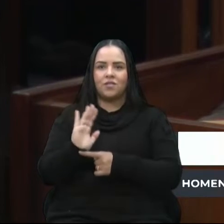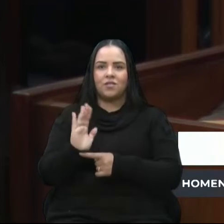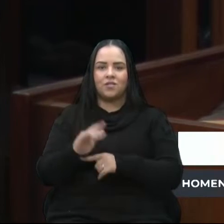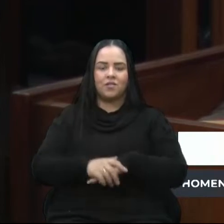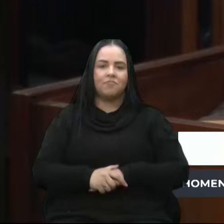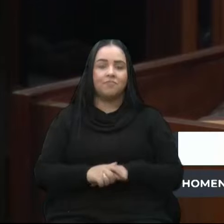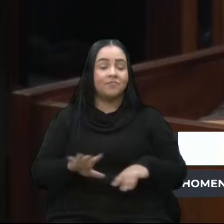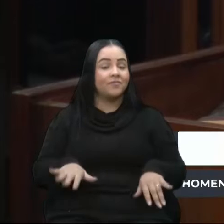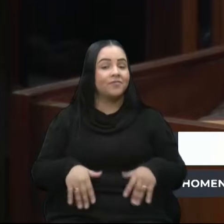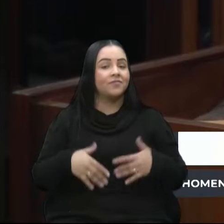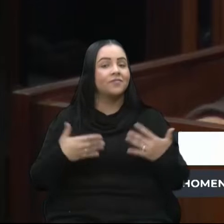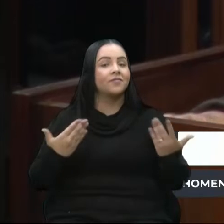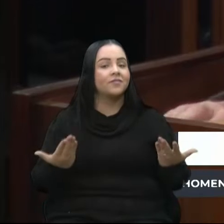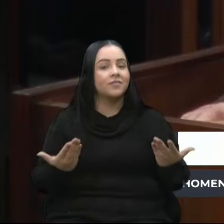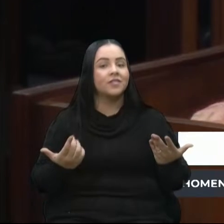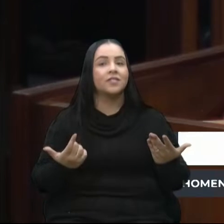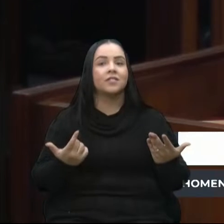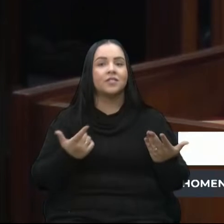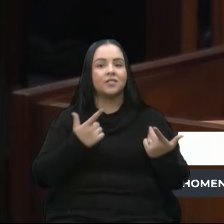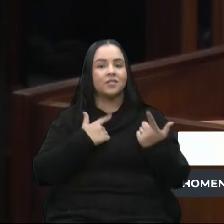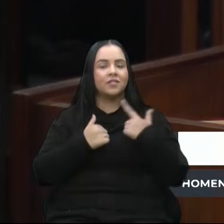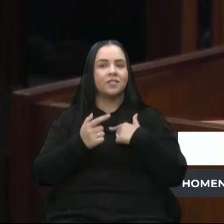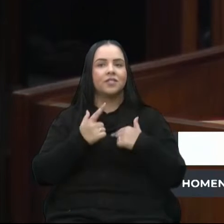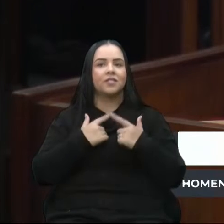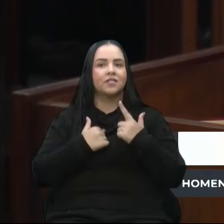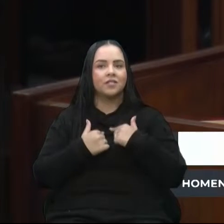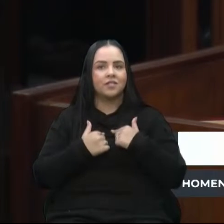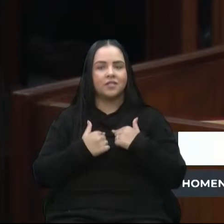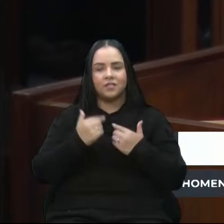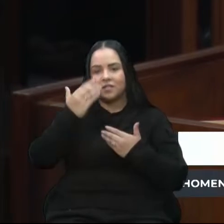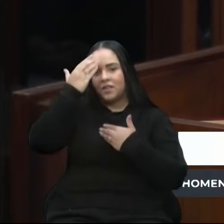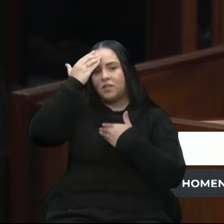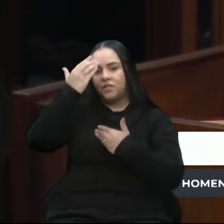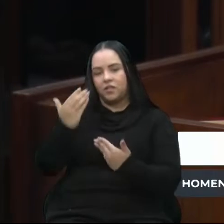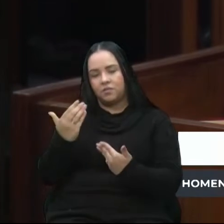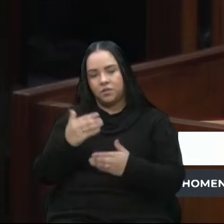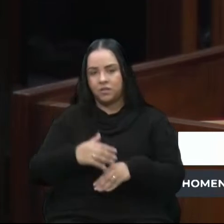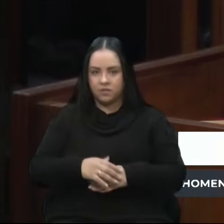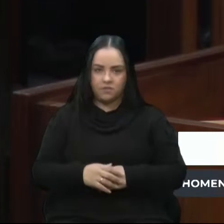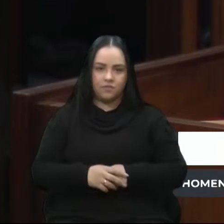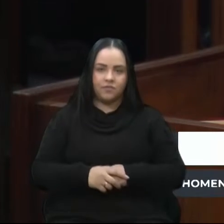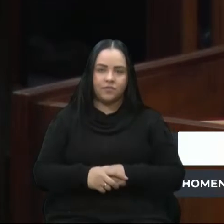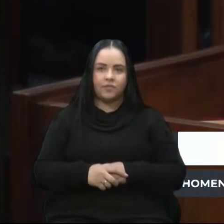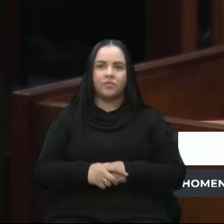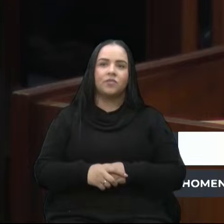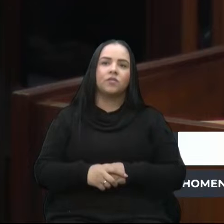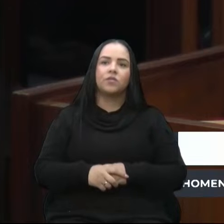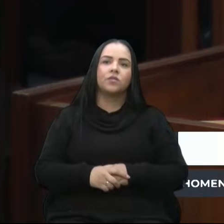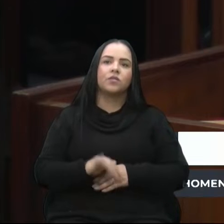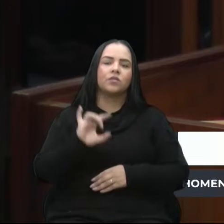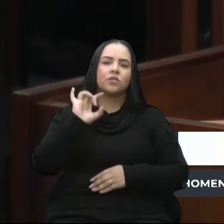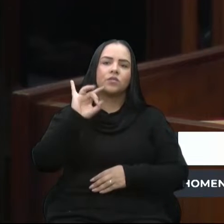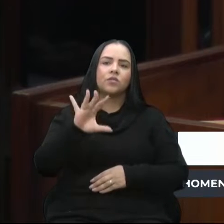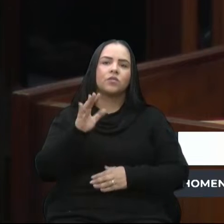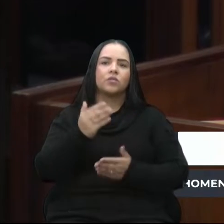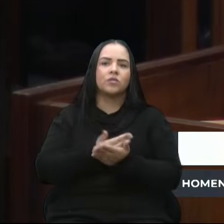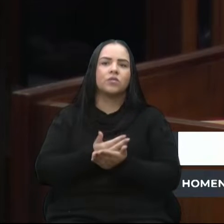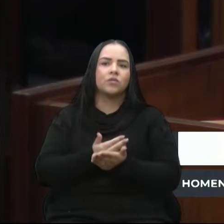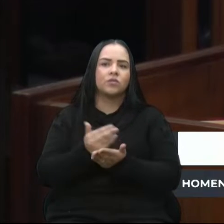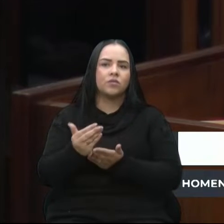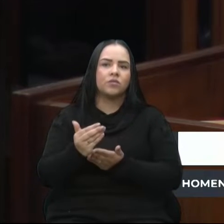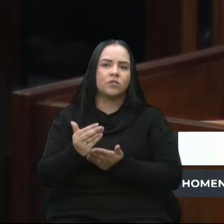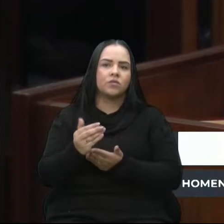Então, eu queria agradecer a tudo, agradecer principalmente aos que tomam iniciativas. E